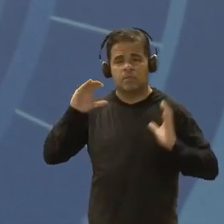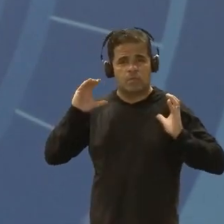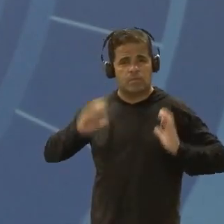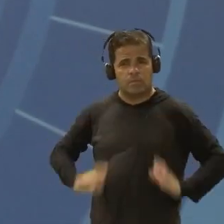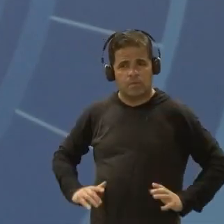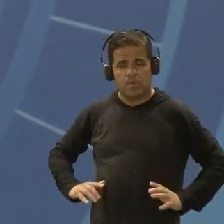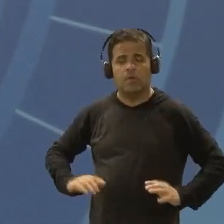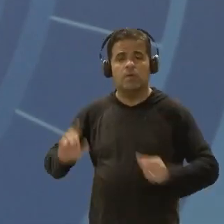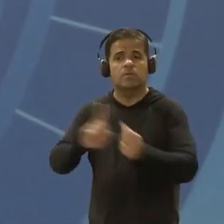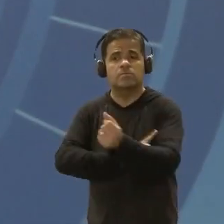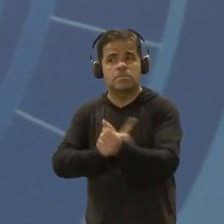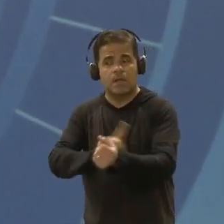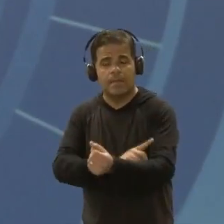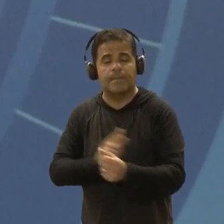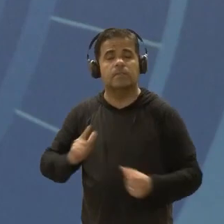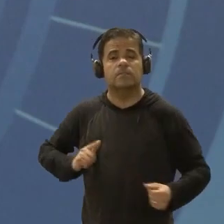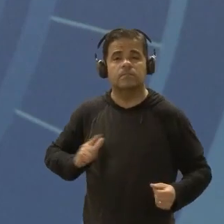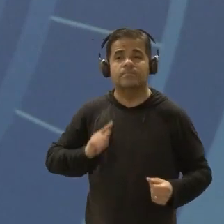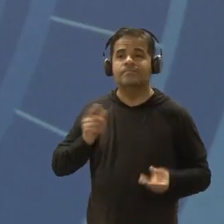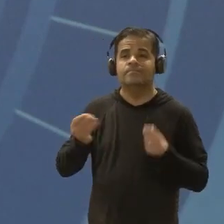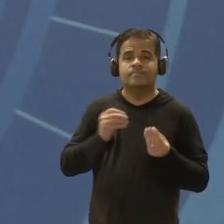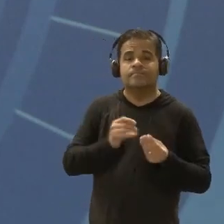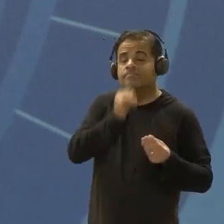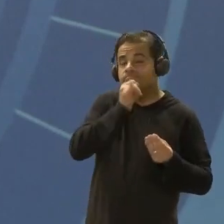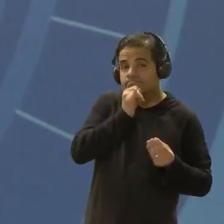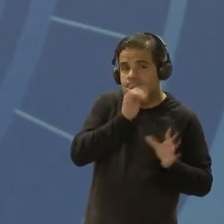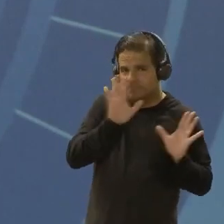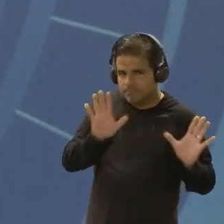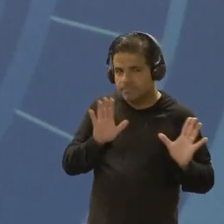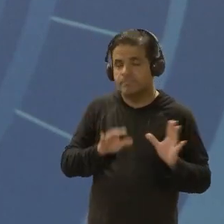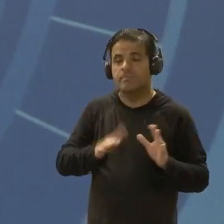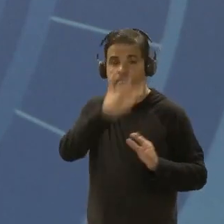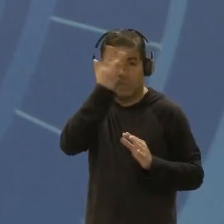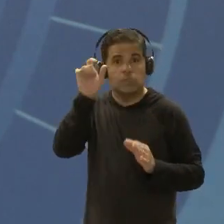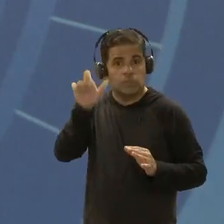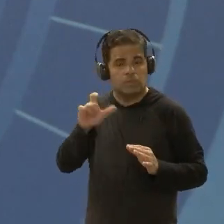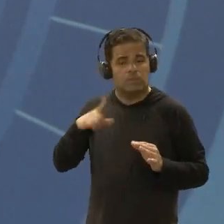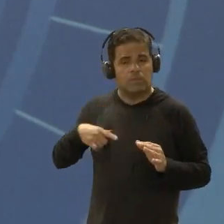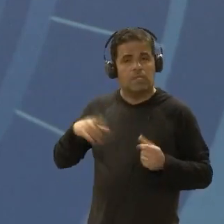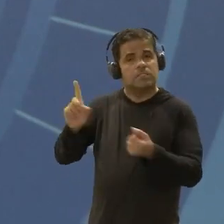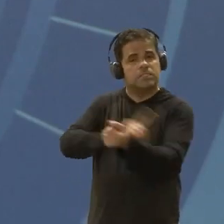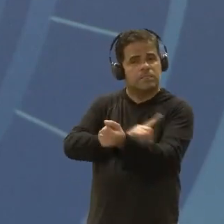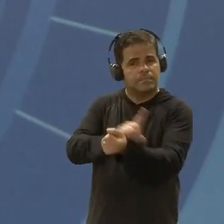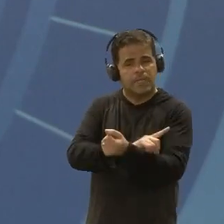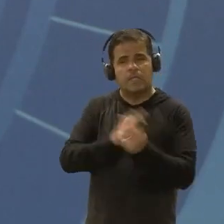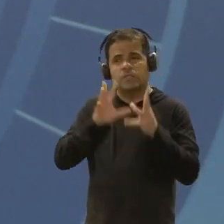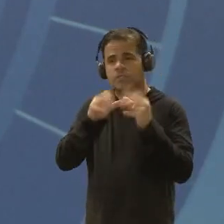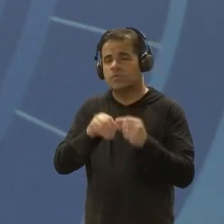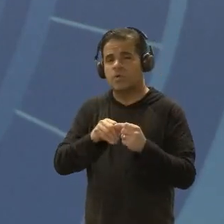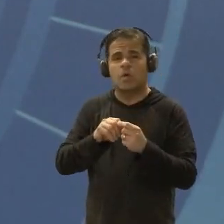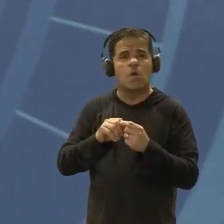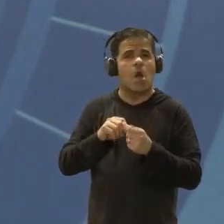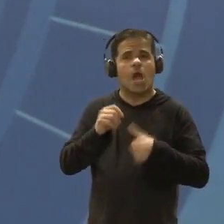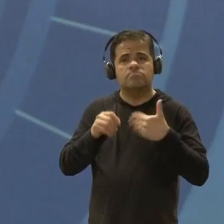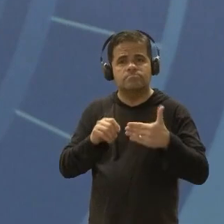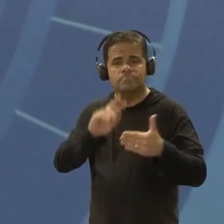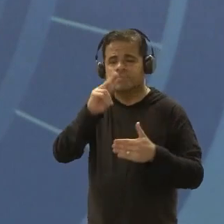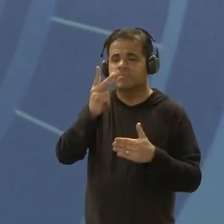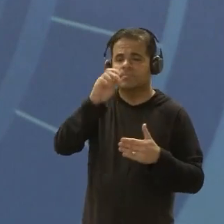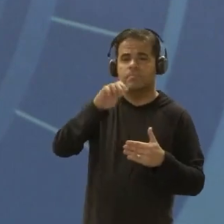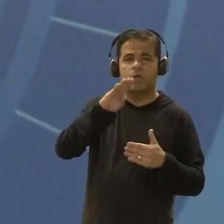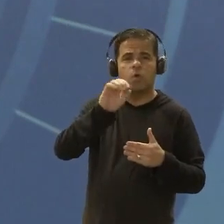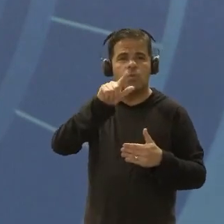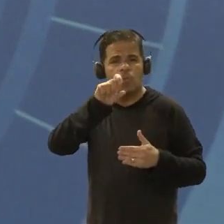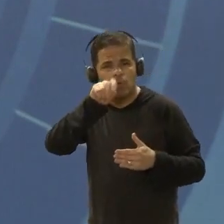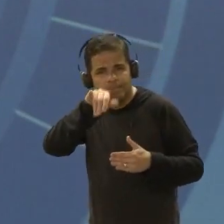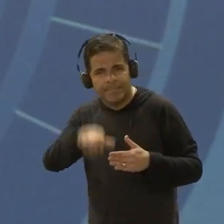com diabetes, no paciente com diabetes. Por exemplo, paciente que tem o diabetes totalmente descompensado, hemoglobina glicada de